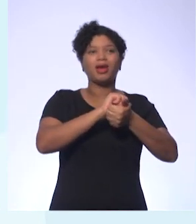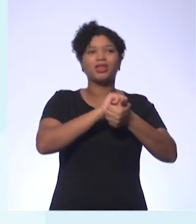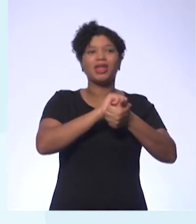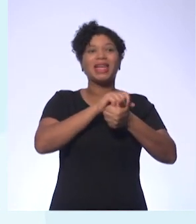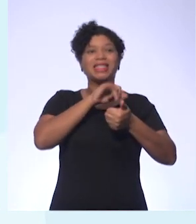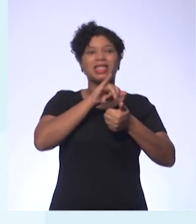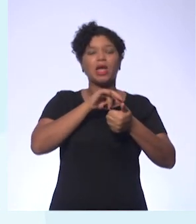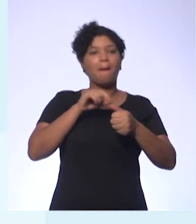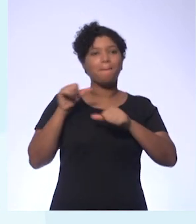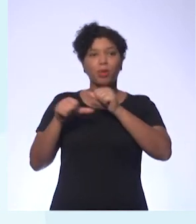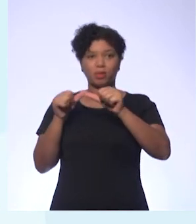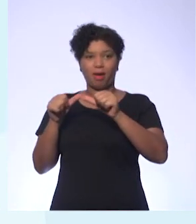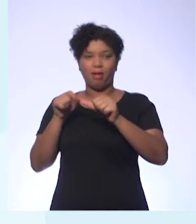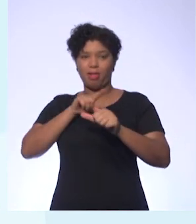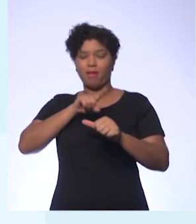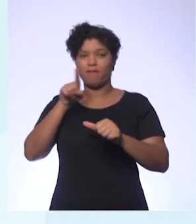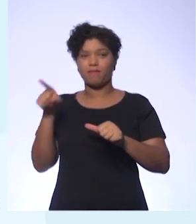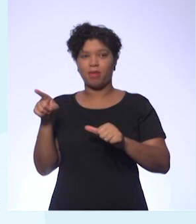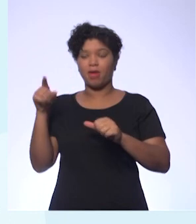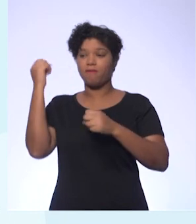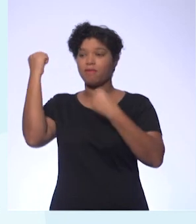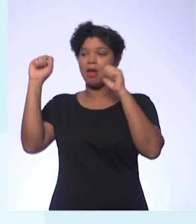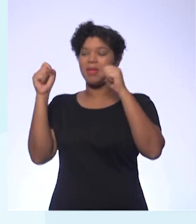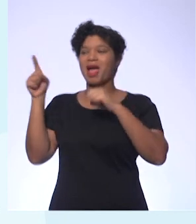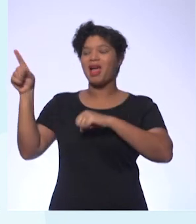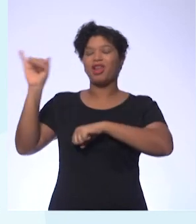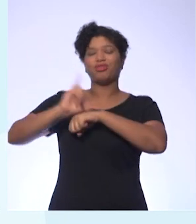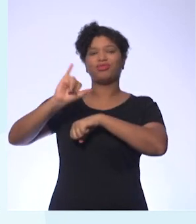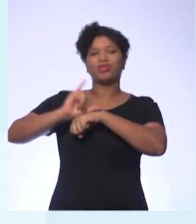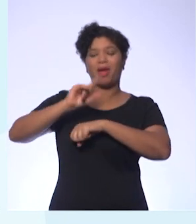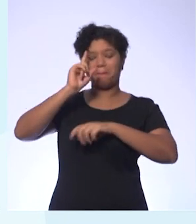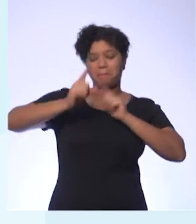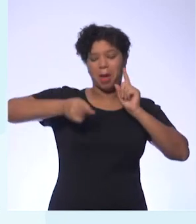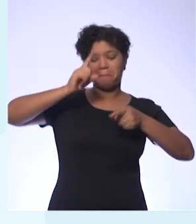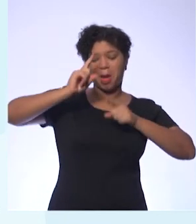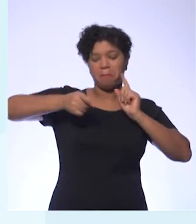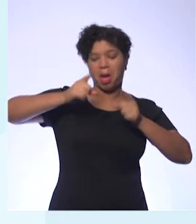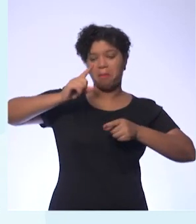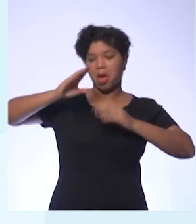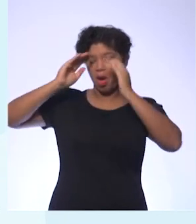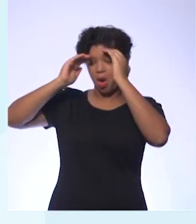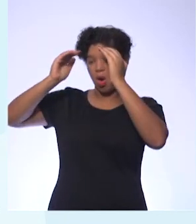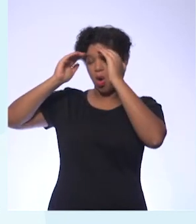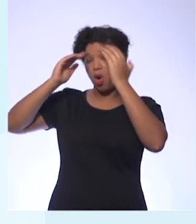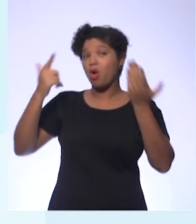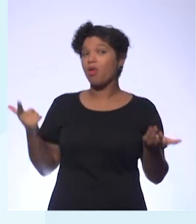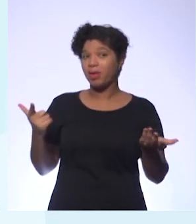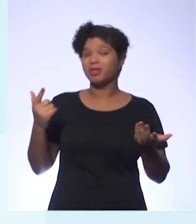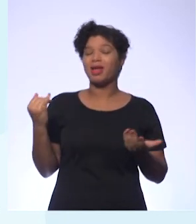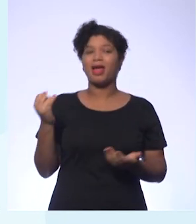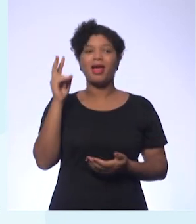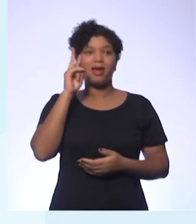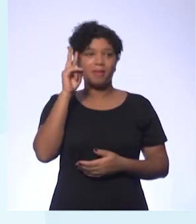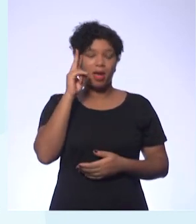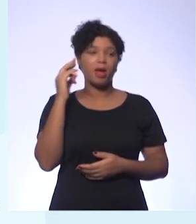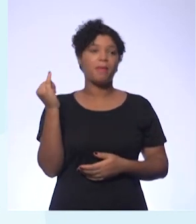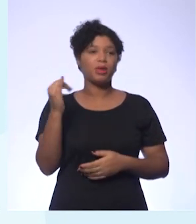partir de agora, ele vai ter o que nós chamamos hoje de chefe, né? Ele vai ter um chefe, ele é alguém que vai mandar no seu trabalho.